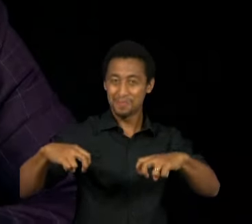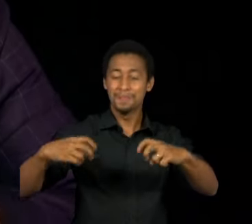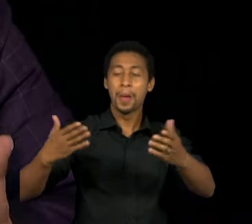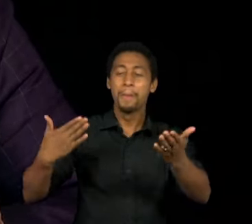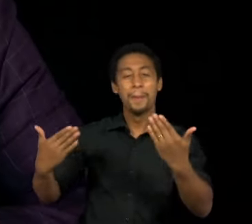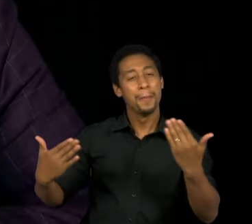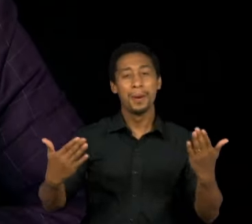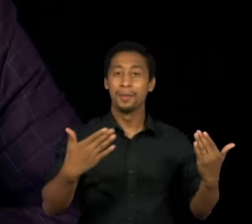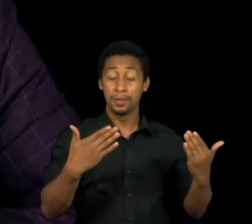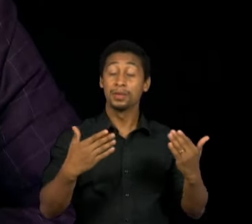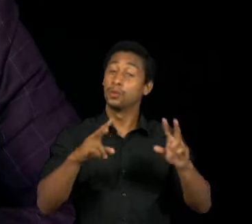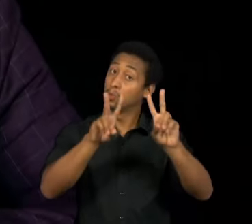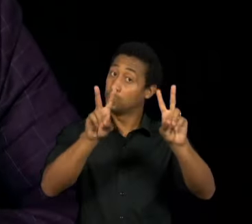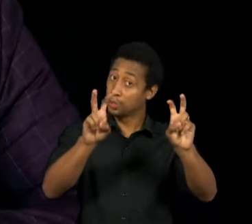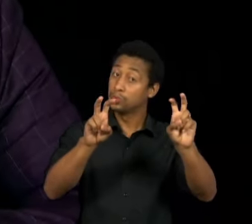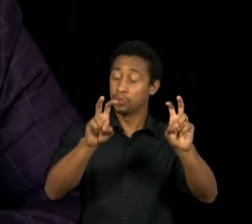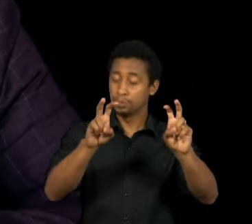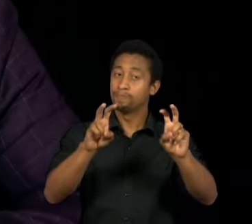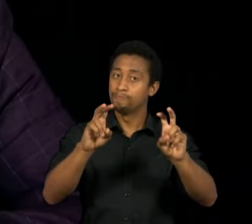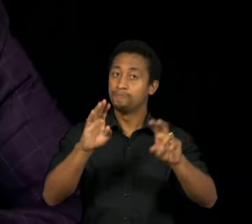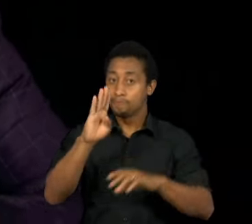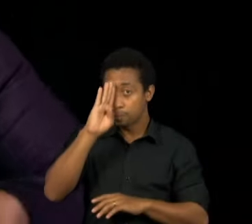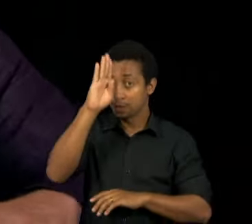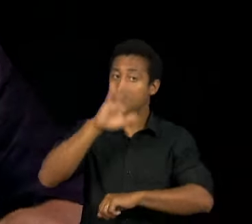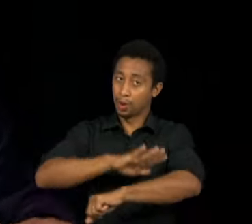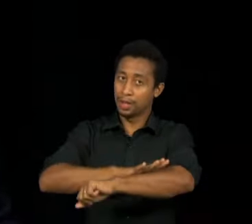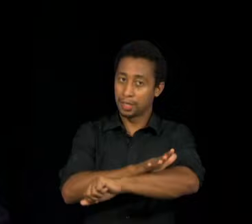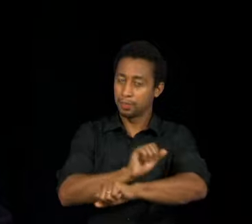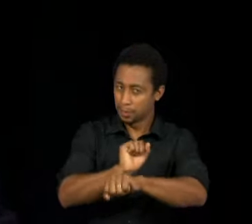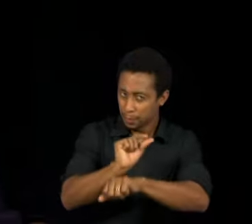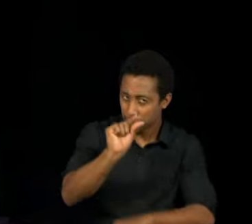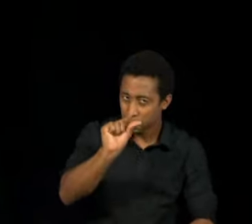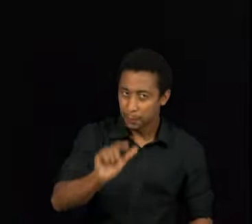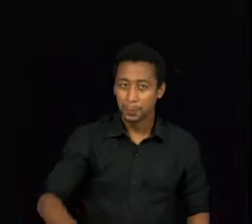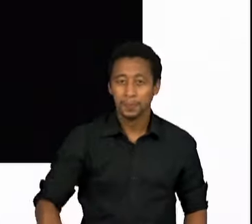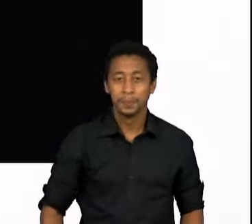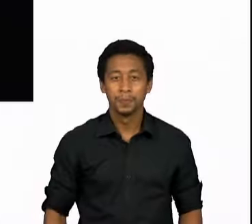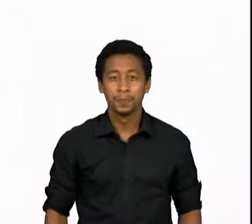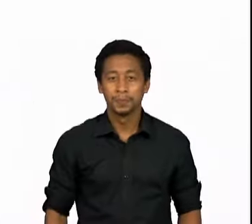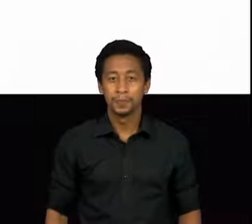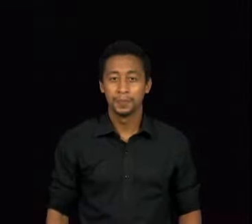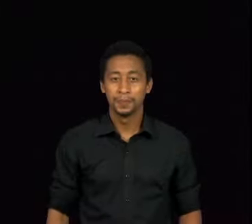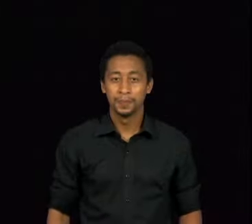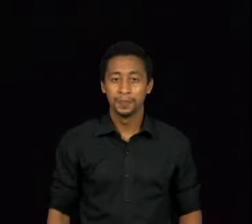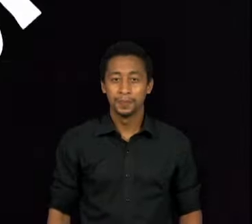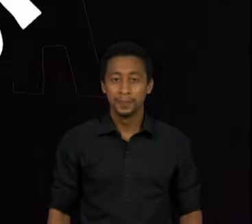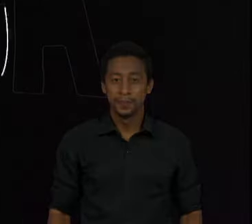essa é o racismo Não se perca em outras telas a gente já volta a